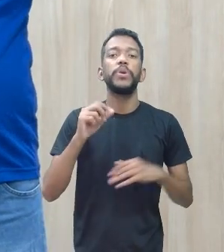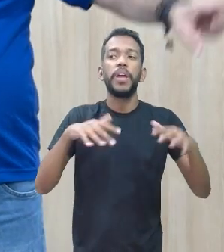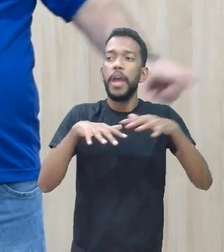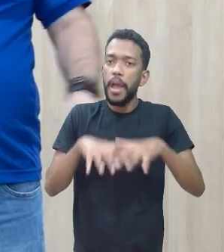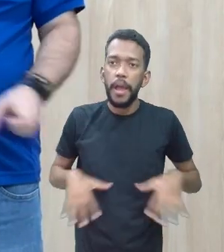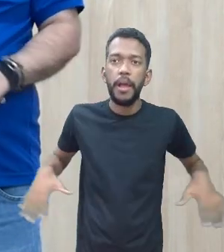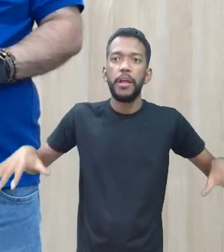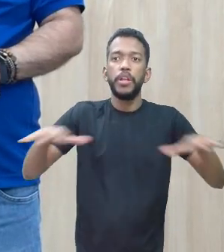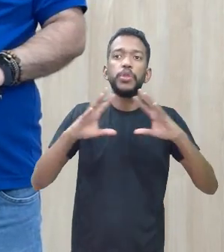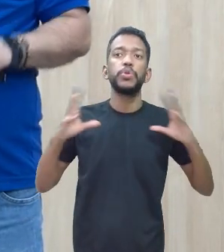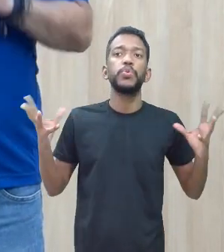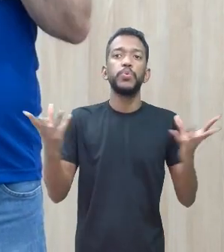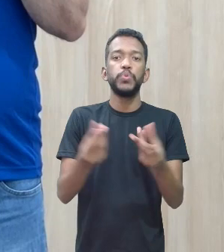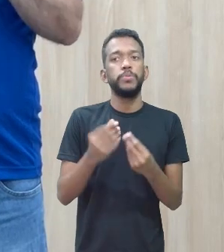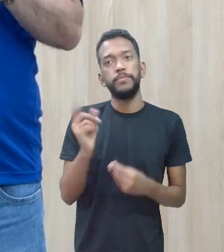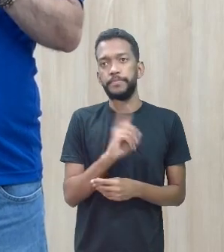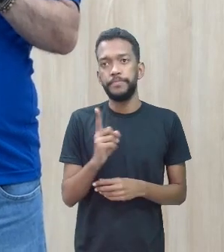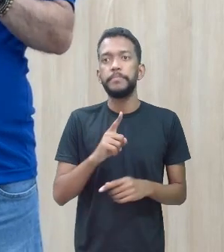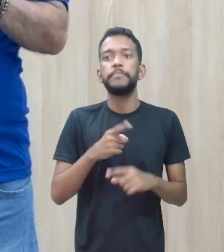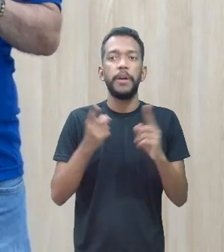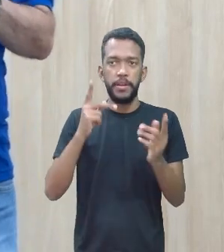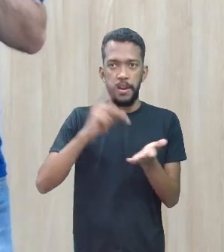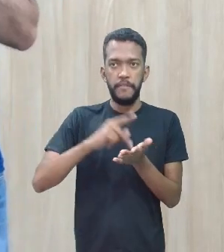seria toda a propriedade. Mas, na